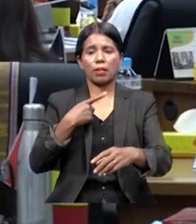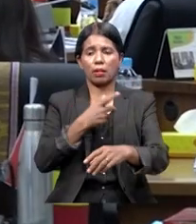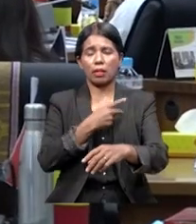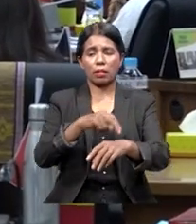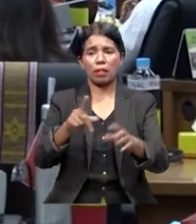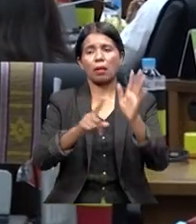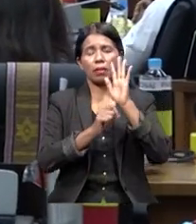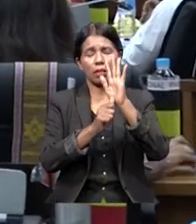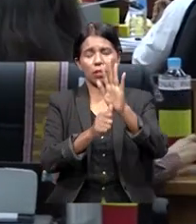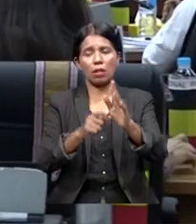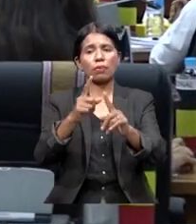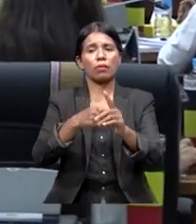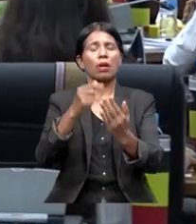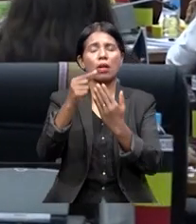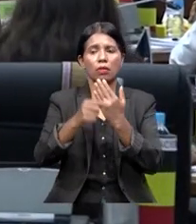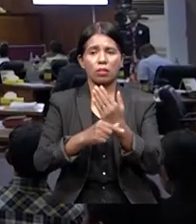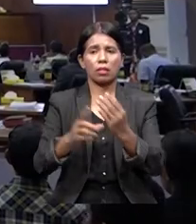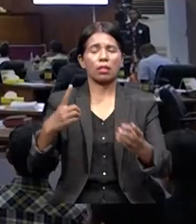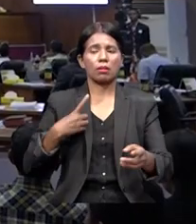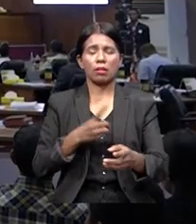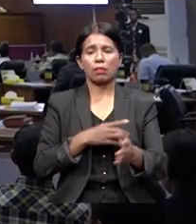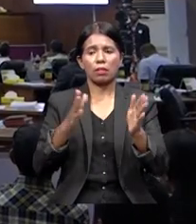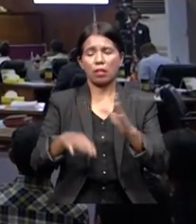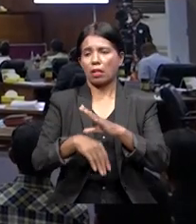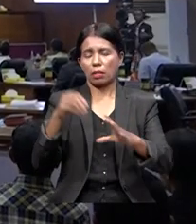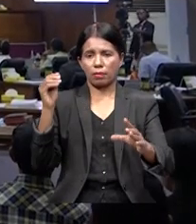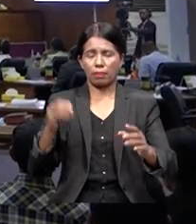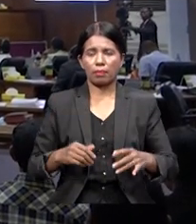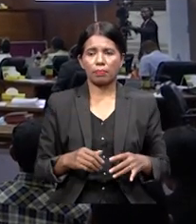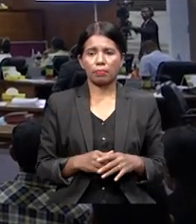ona ya fulang agosto antes deputado sira halo receso. Luciano Amaral, Mário Ferreira, Ziemen.